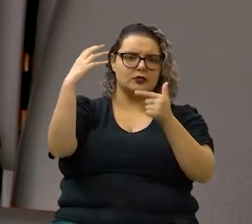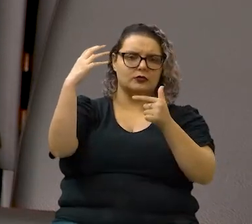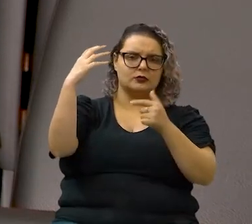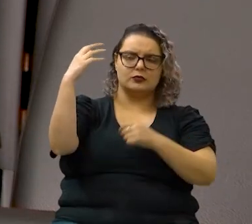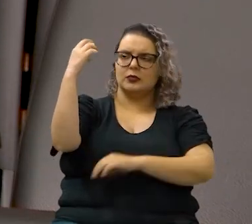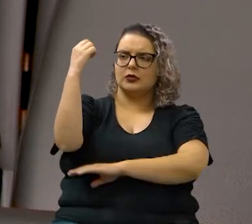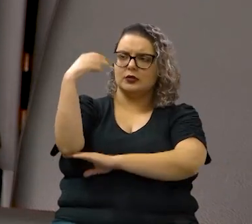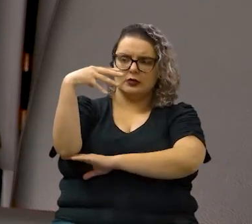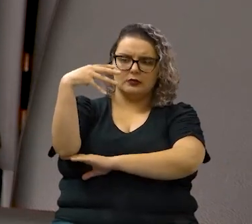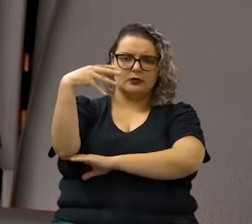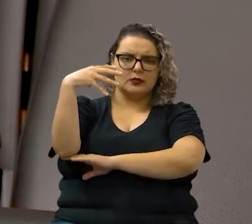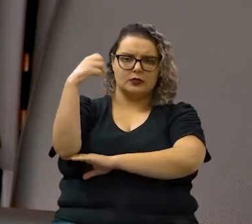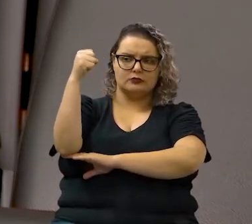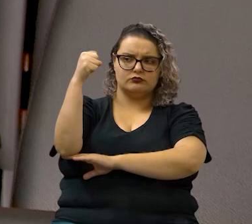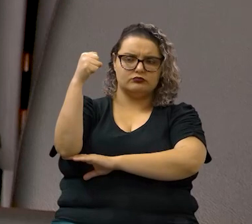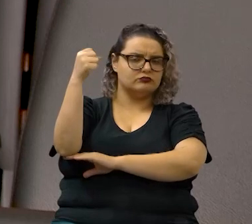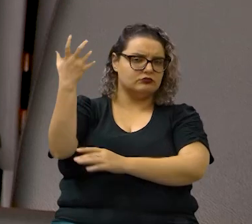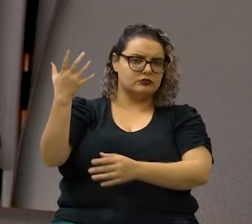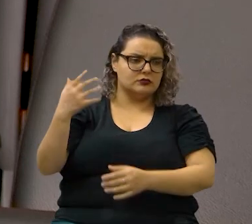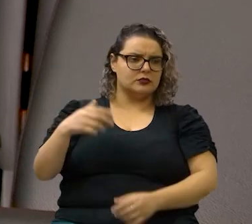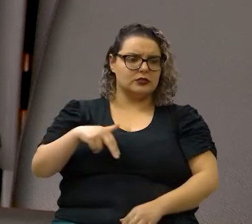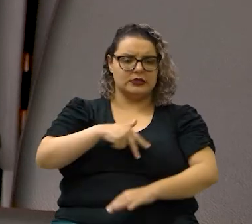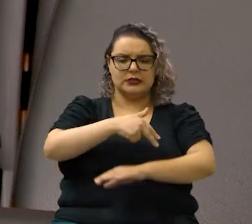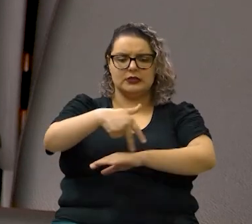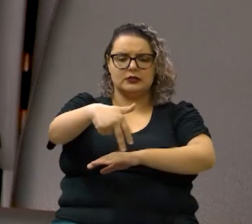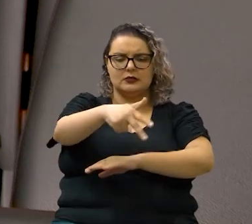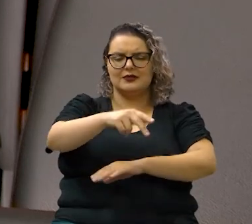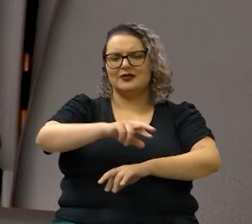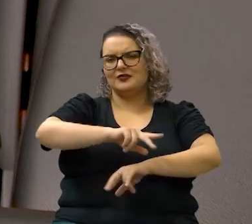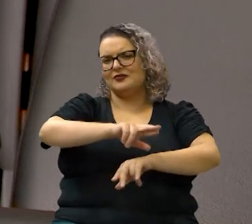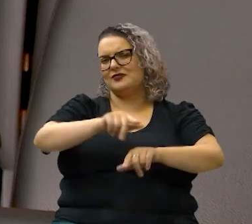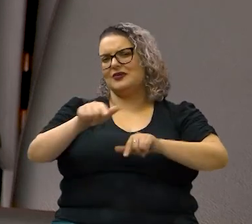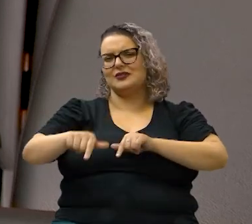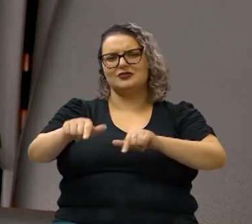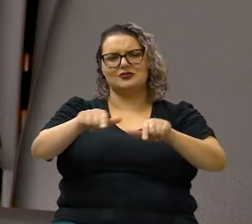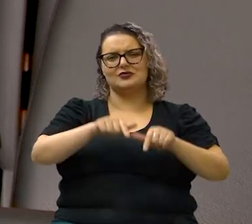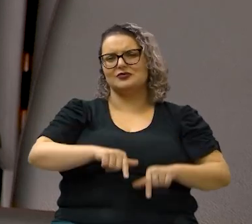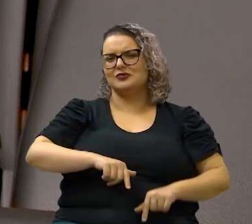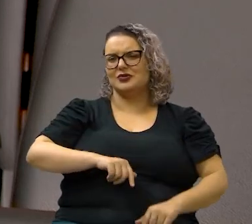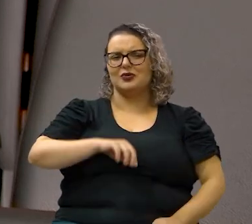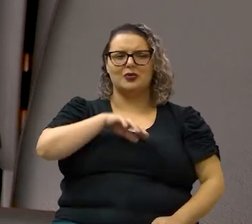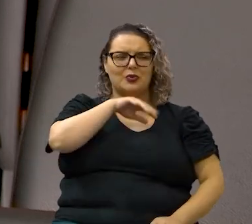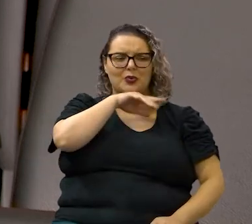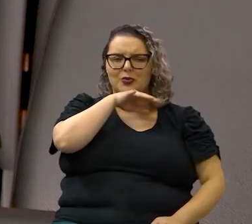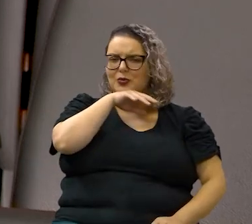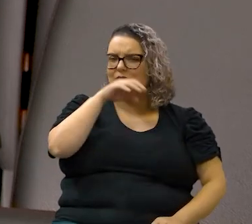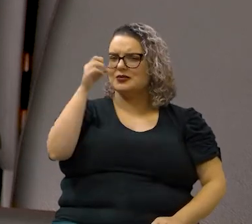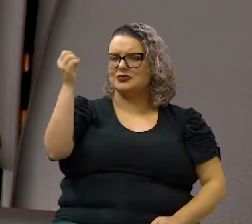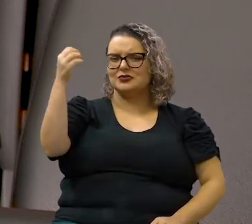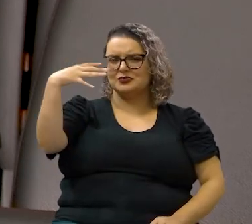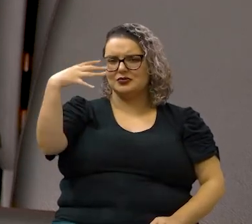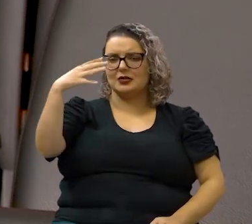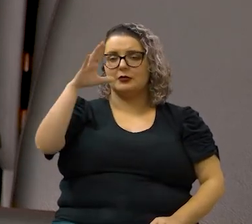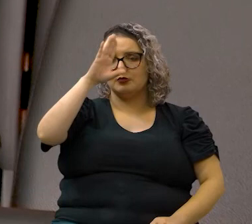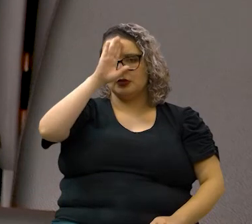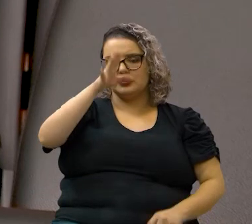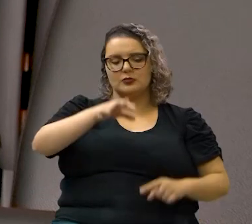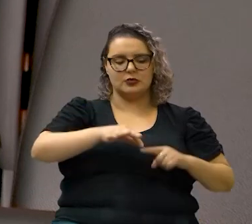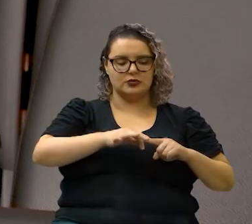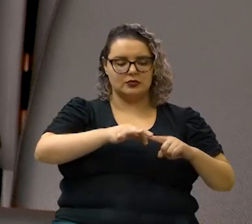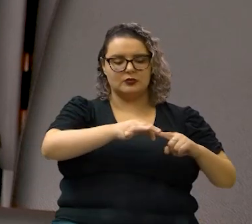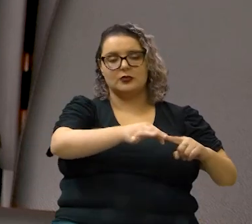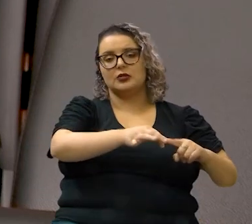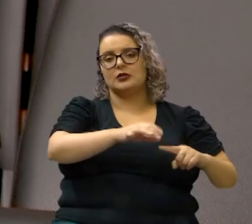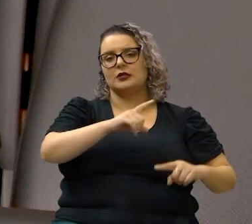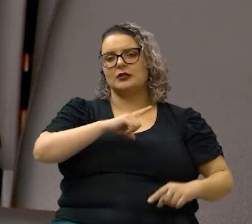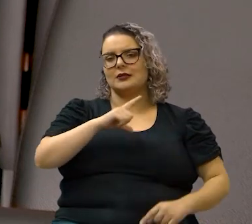sem iluminação. Se você anda pela cidade, você percebe muitos pontos mal iluminados, principalmente na